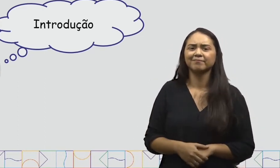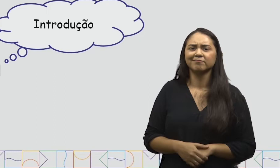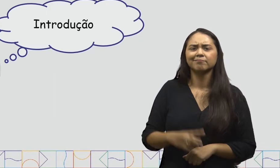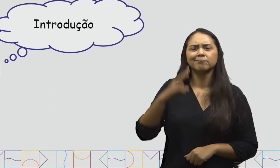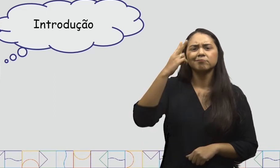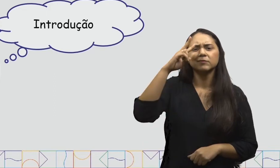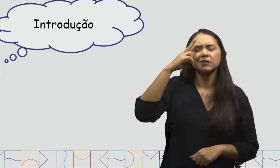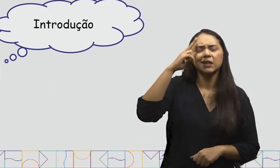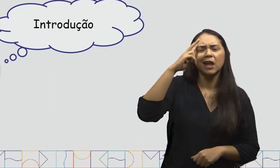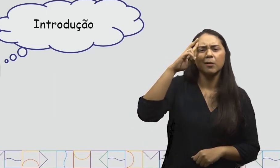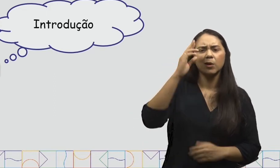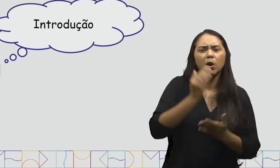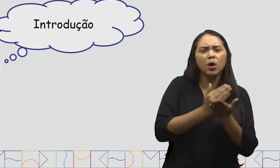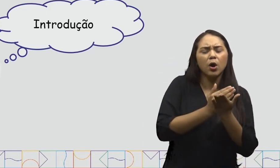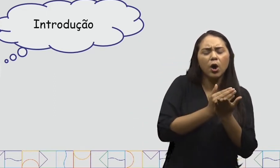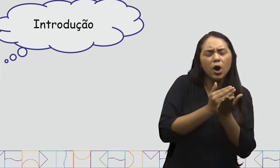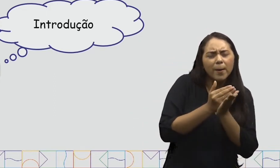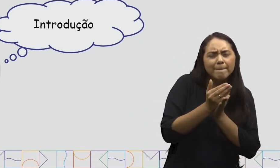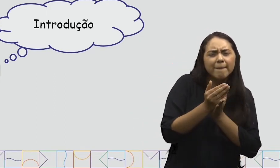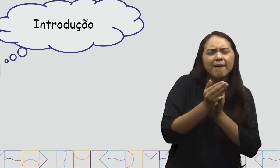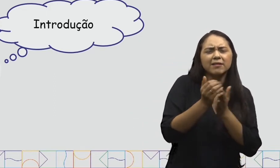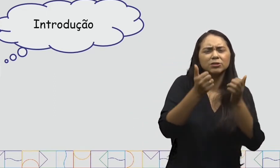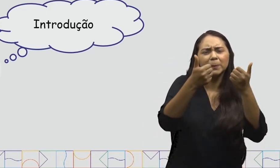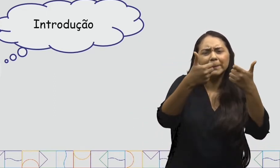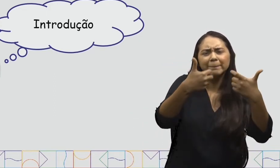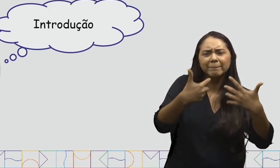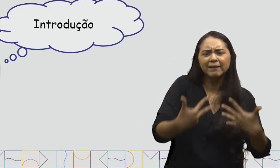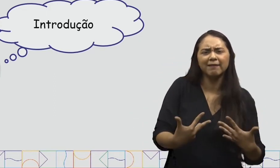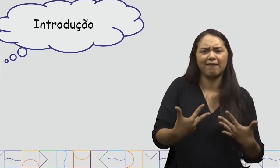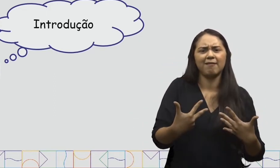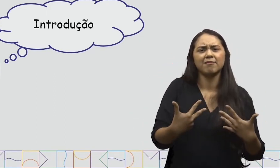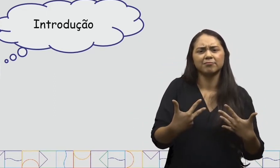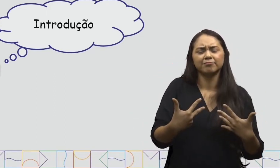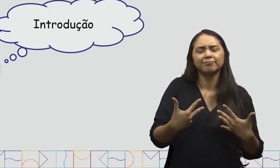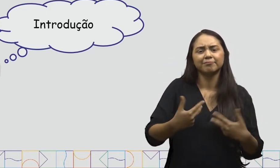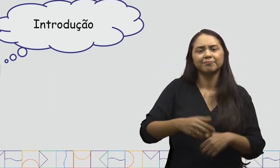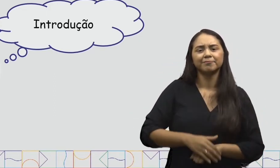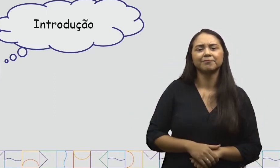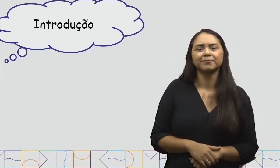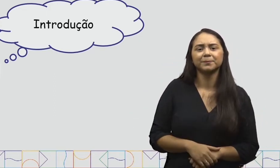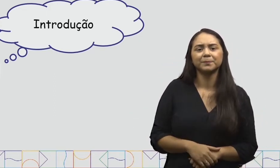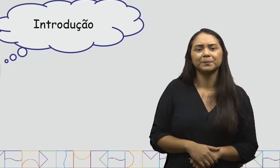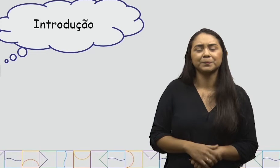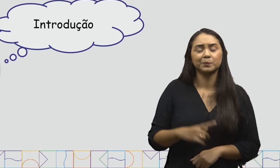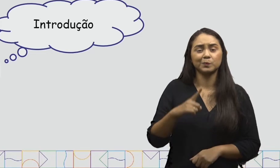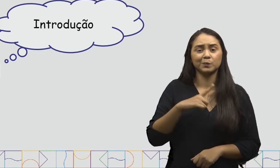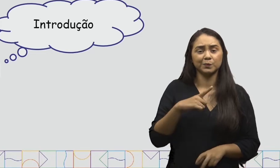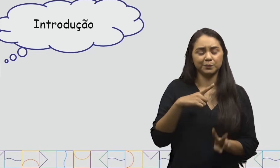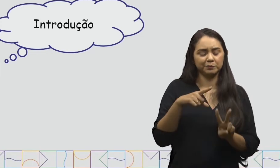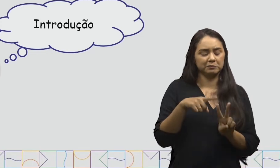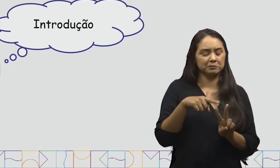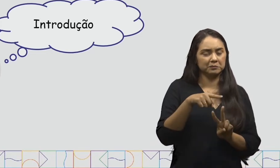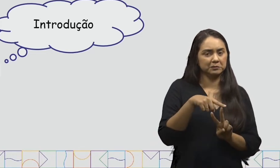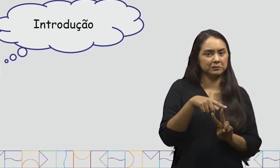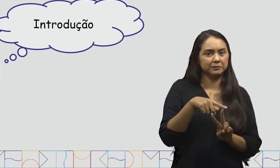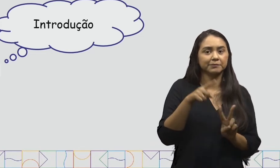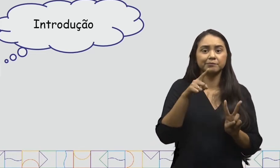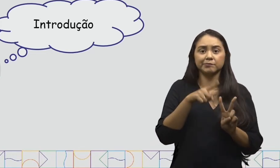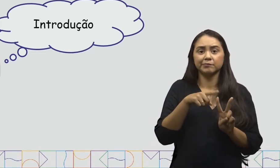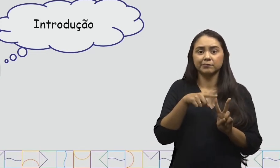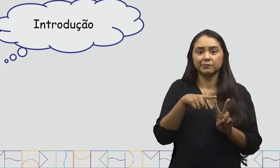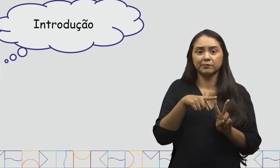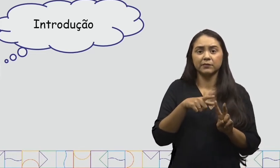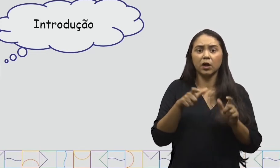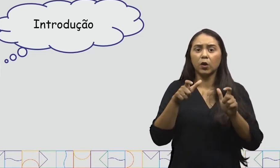Aquela parte que a gente vai somente apresentar o experimento e introduzir ele. Temos 2 opções: